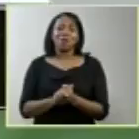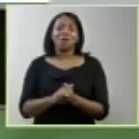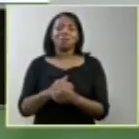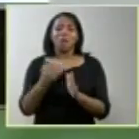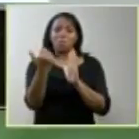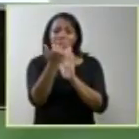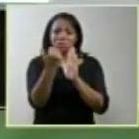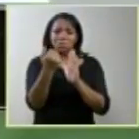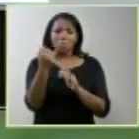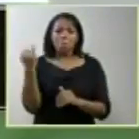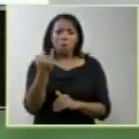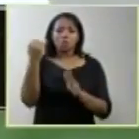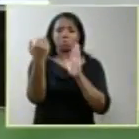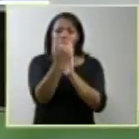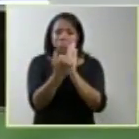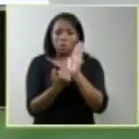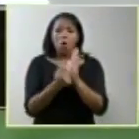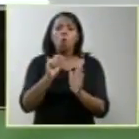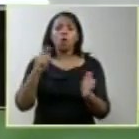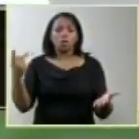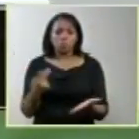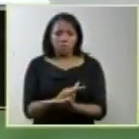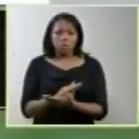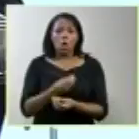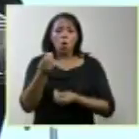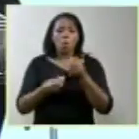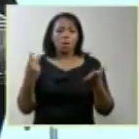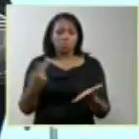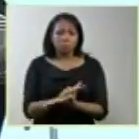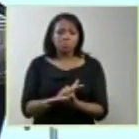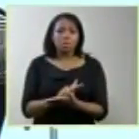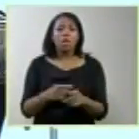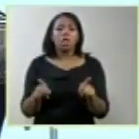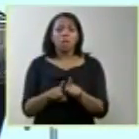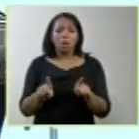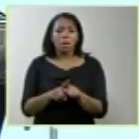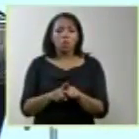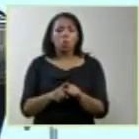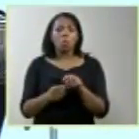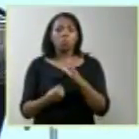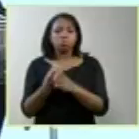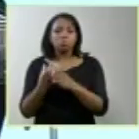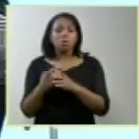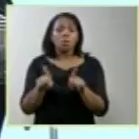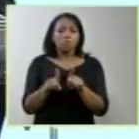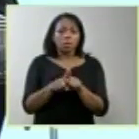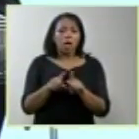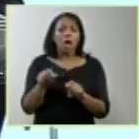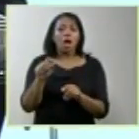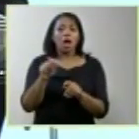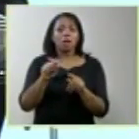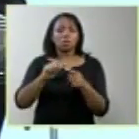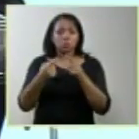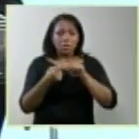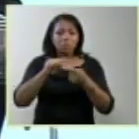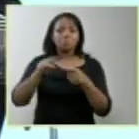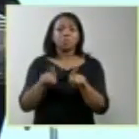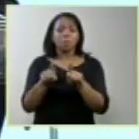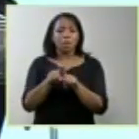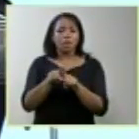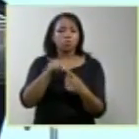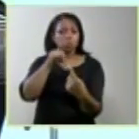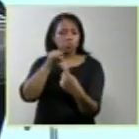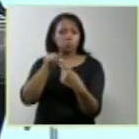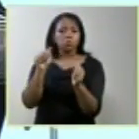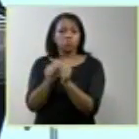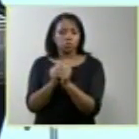seguintes tópicos. Como acontece a anencefalia? Por que ela acontece? Quais são os sinais? Quais as malformações associadas? Quais os riscos que